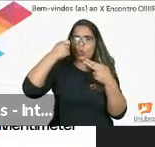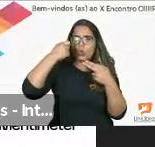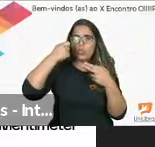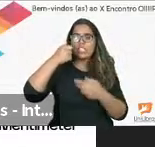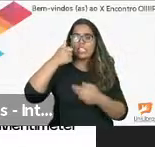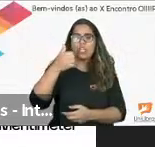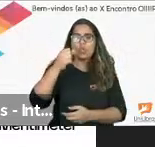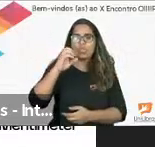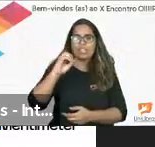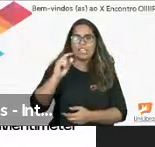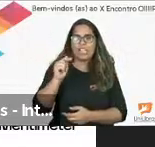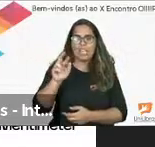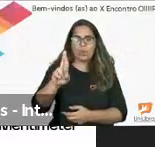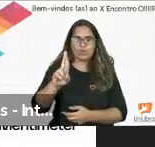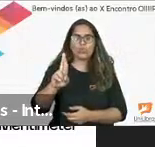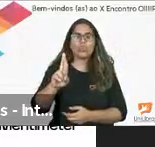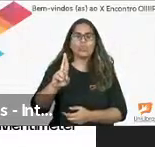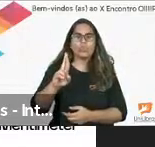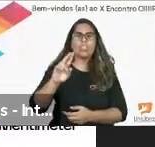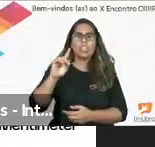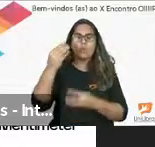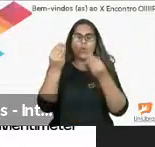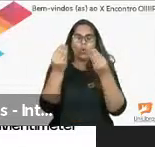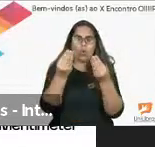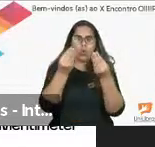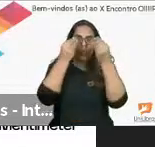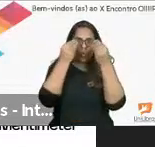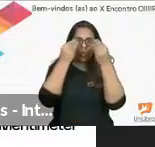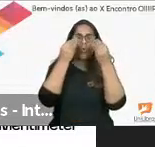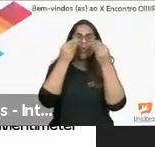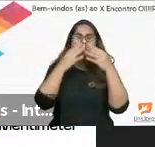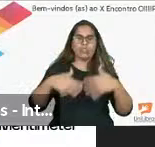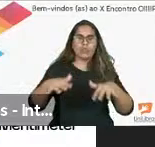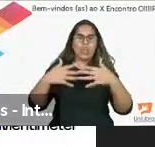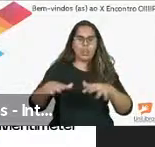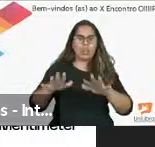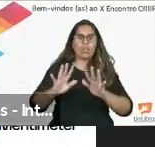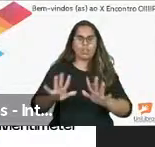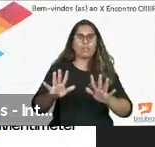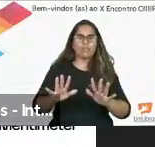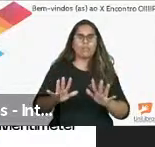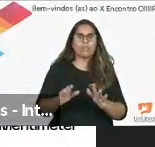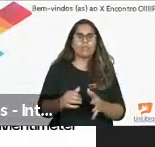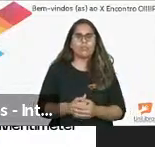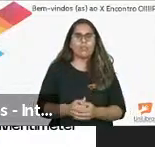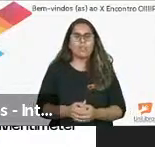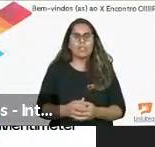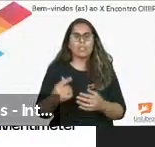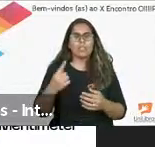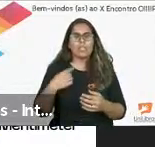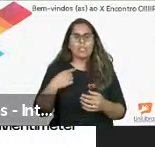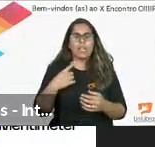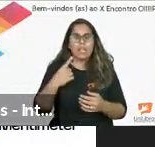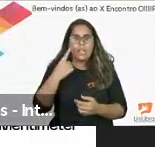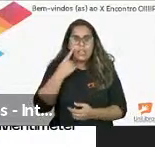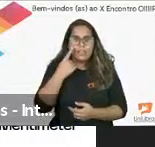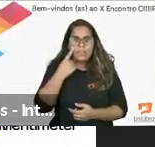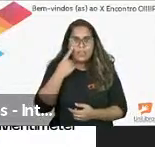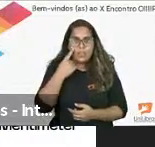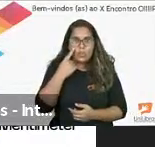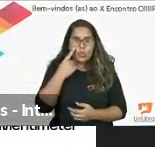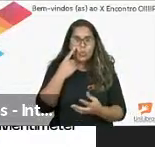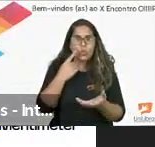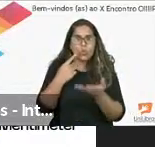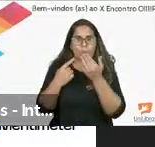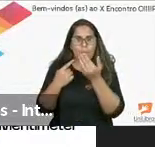graus. Depois colocou de novo, deixou ela recuperar, e quando apresentava no campo visual da salamandra